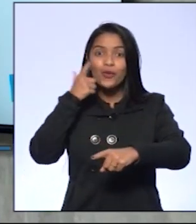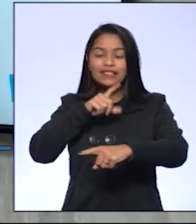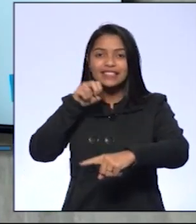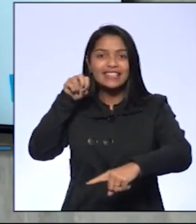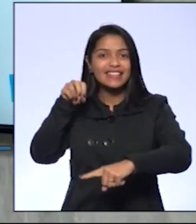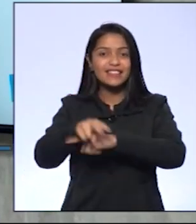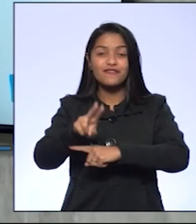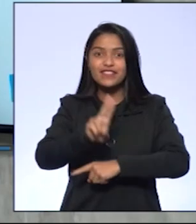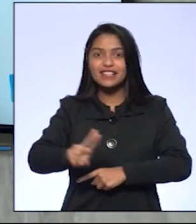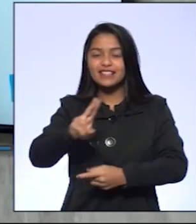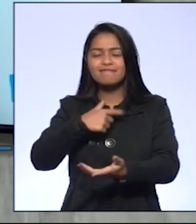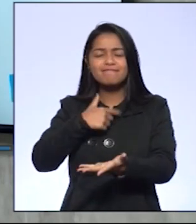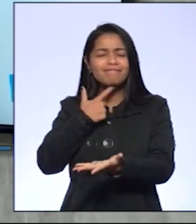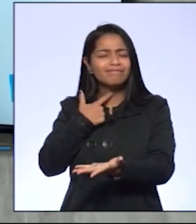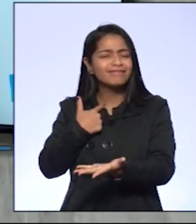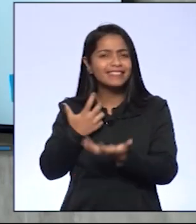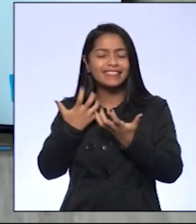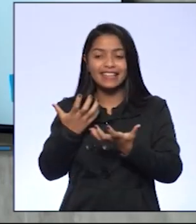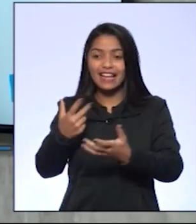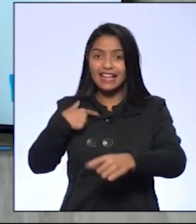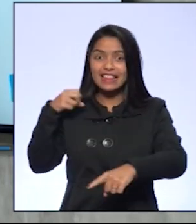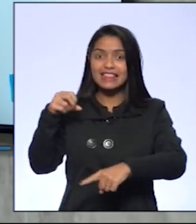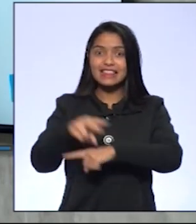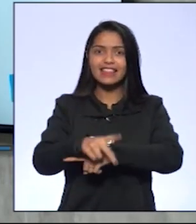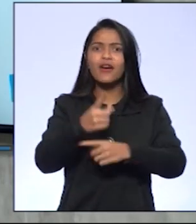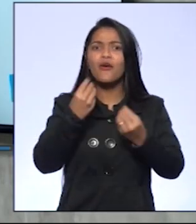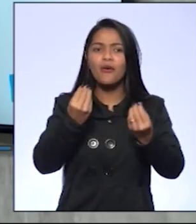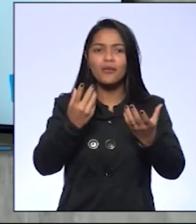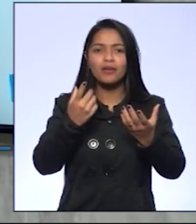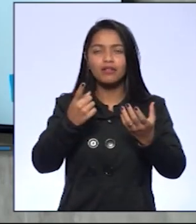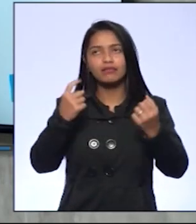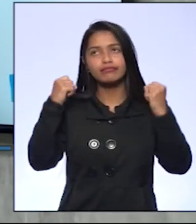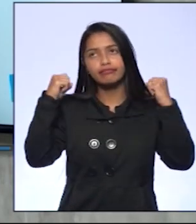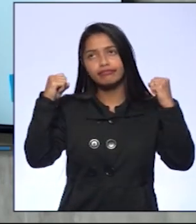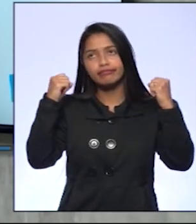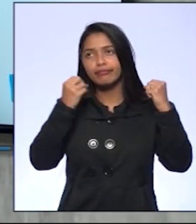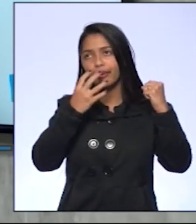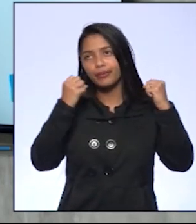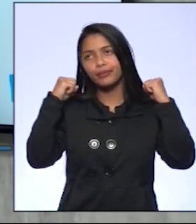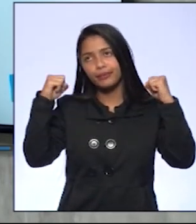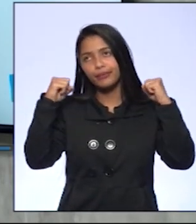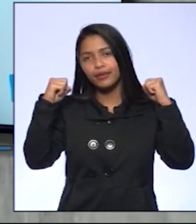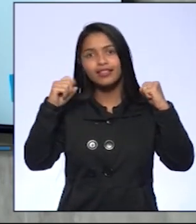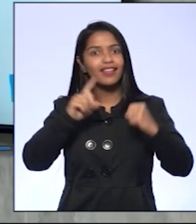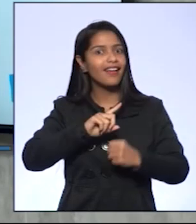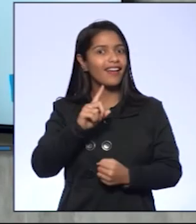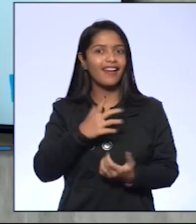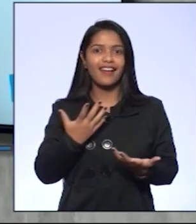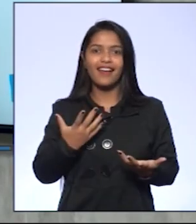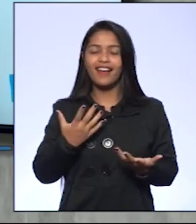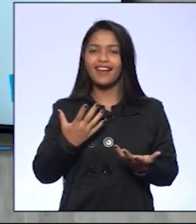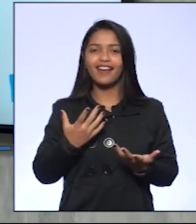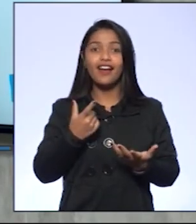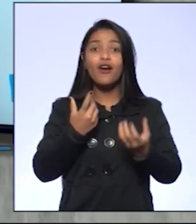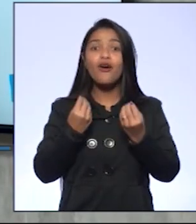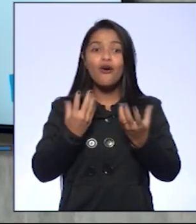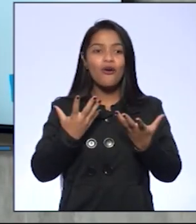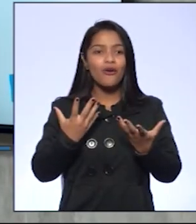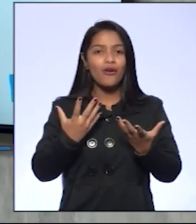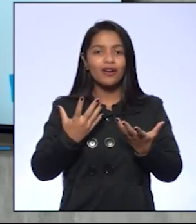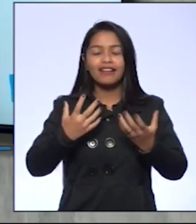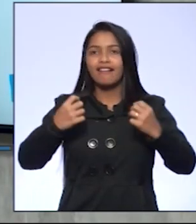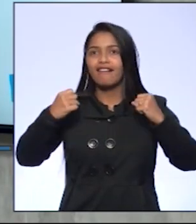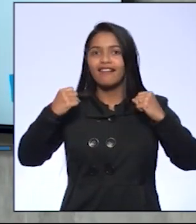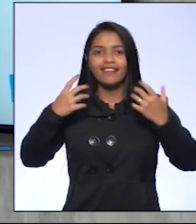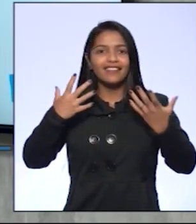deseja. Imagina você não vai erguer os braços assim e falar, oba, não, meu Deus do céu, você vai, sabe